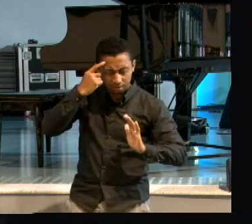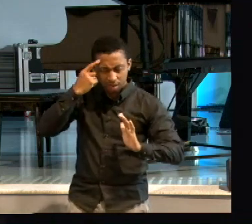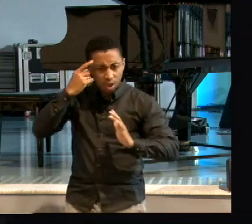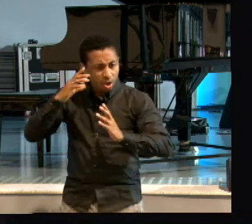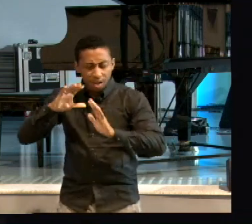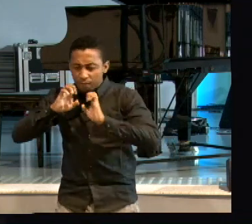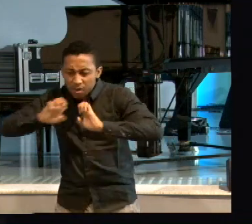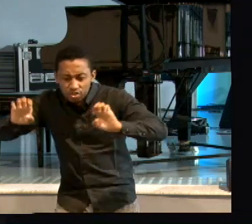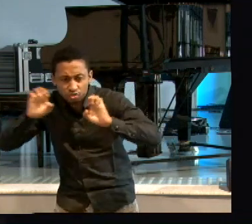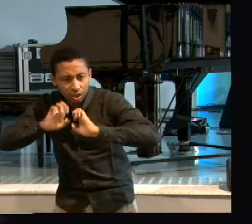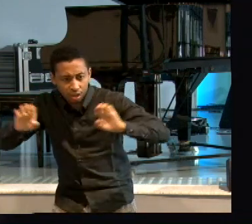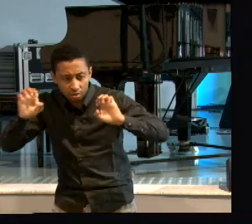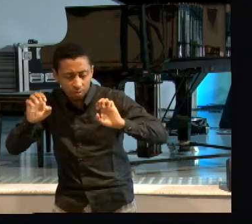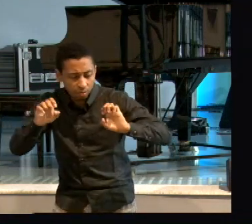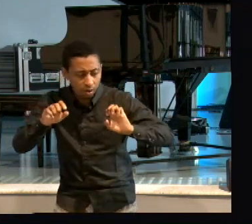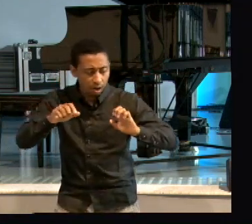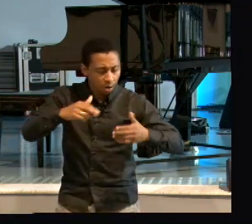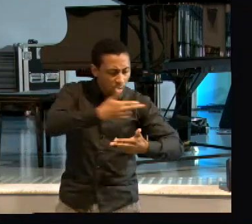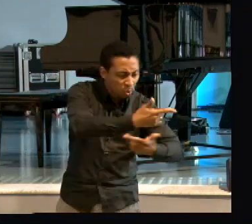vida.